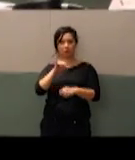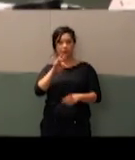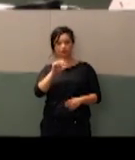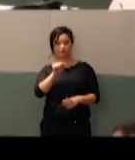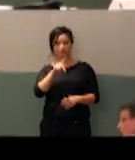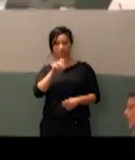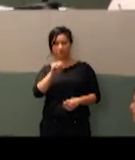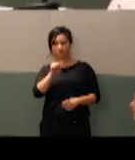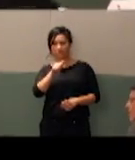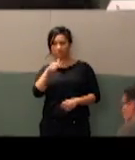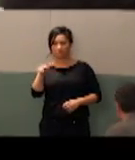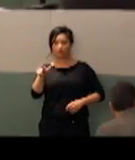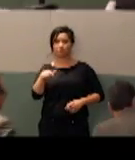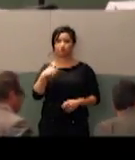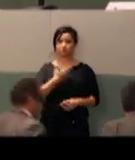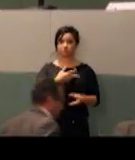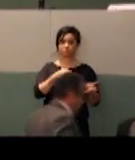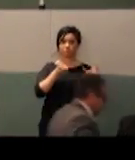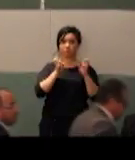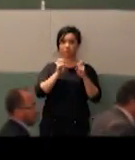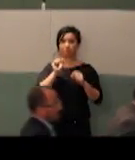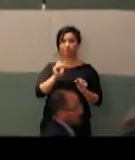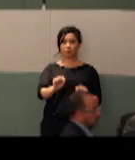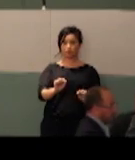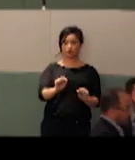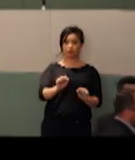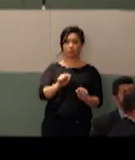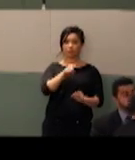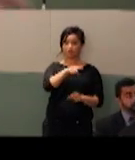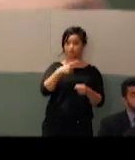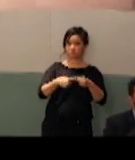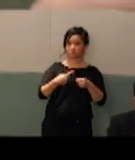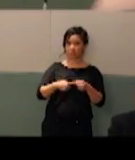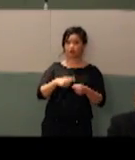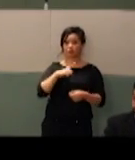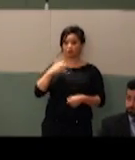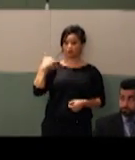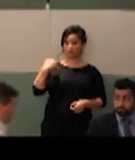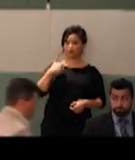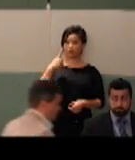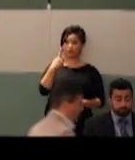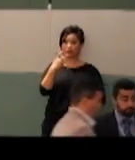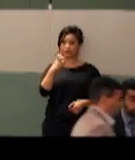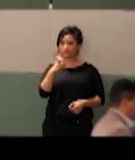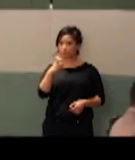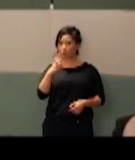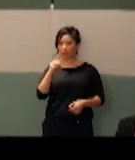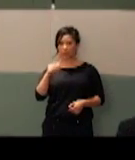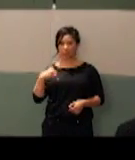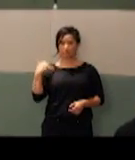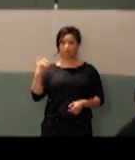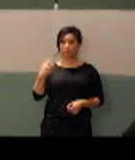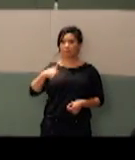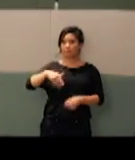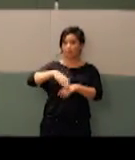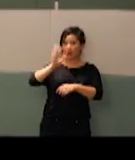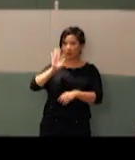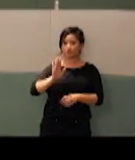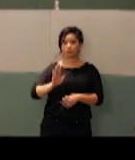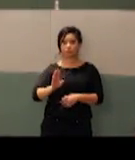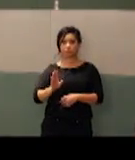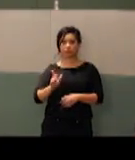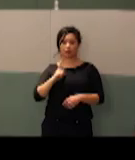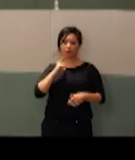vocação natural daquela cidade que tem mais de 154 anos é que participa das festas